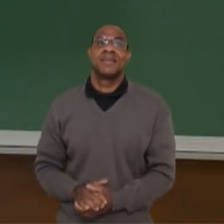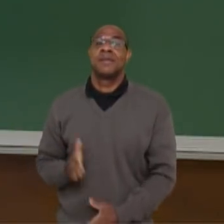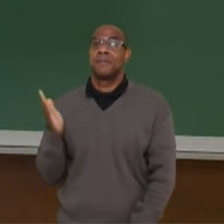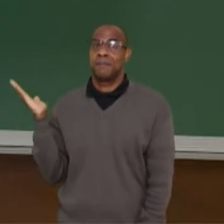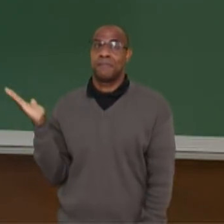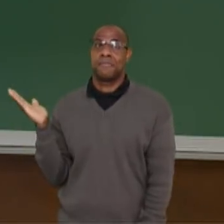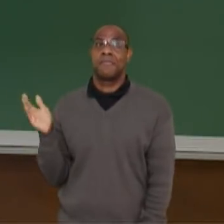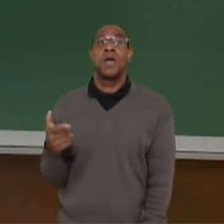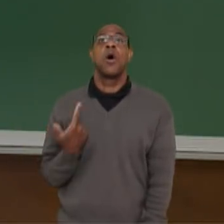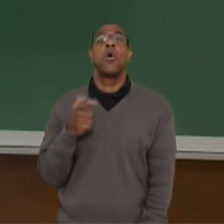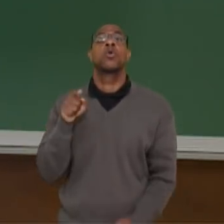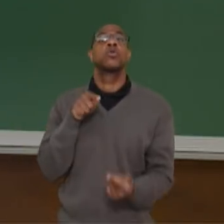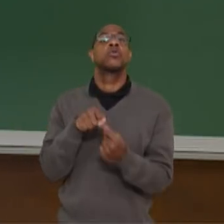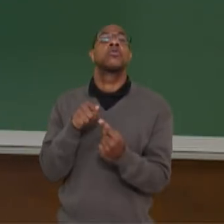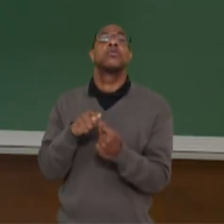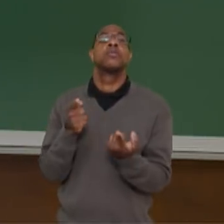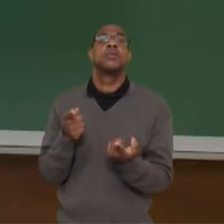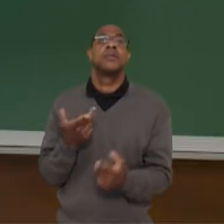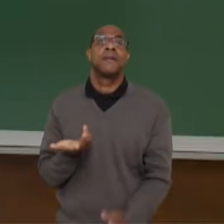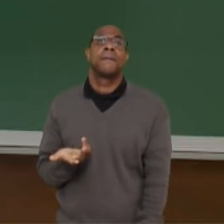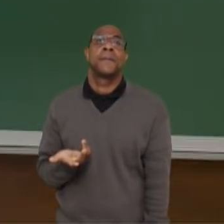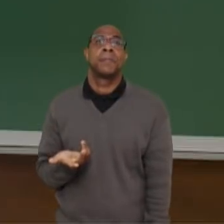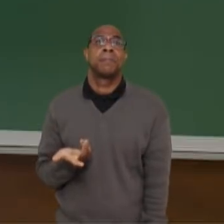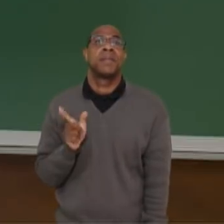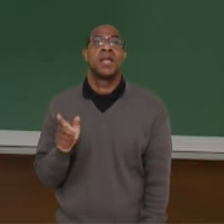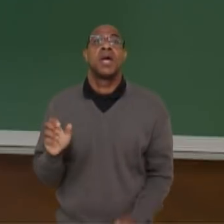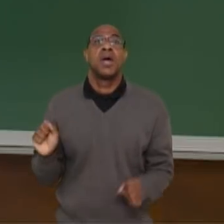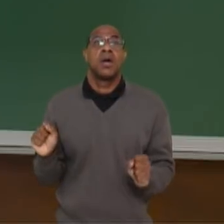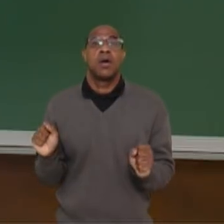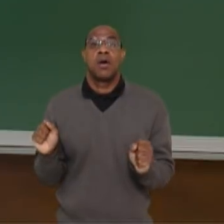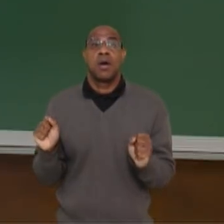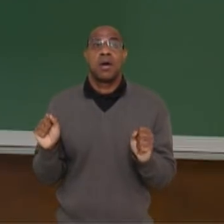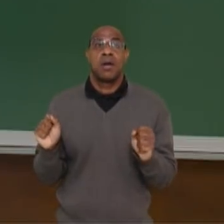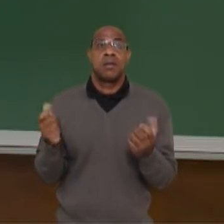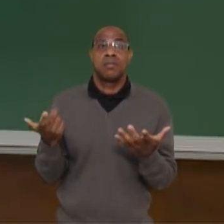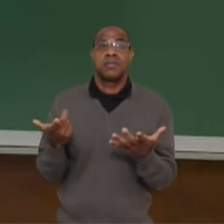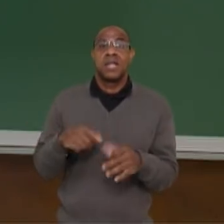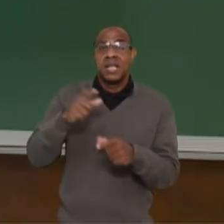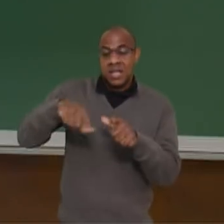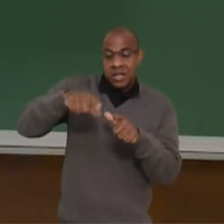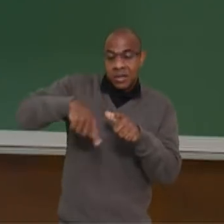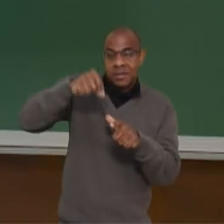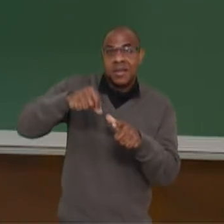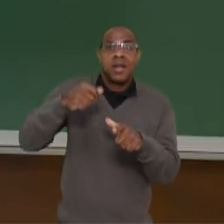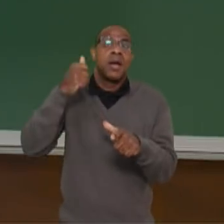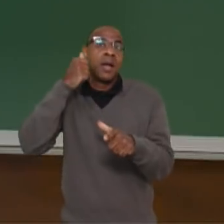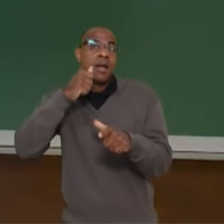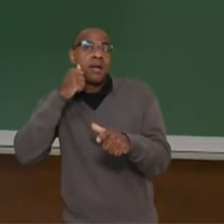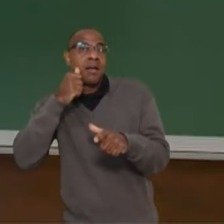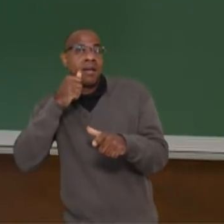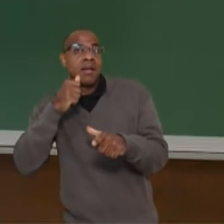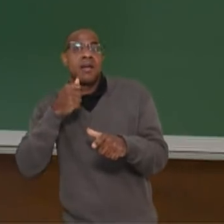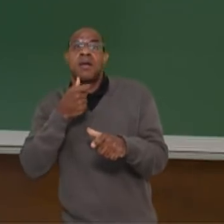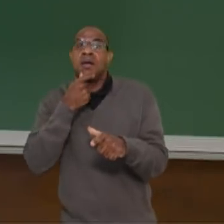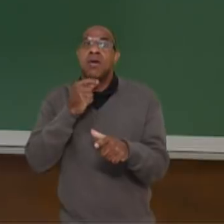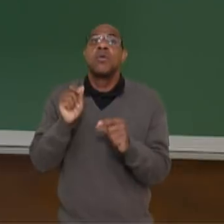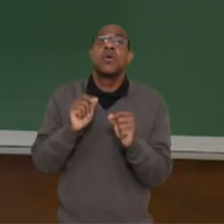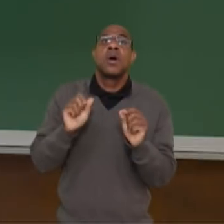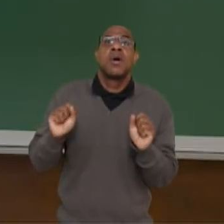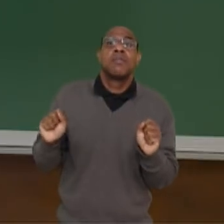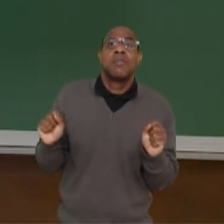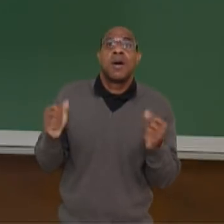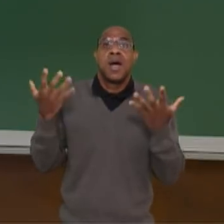Outra maneira, os eventos sortear um menino e sortear uma menina são o que nós chamamos de